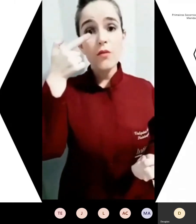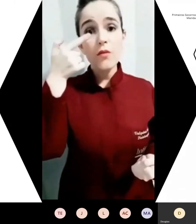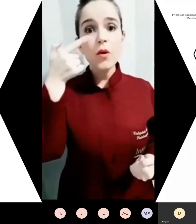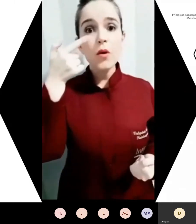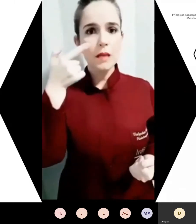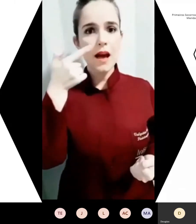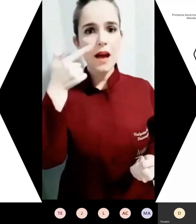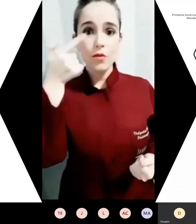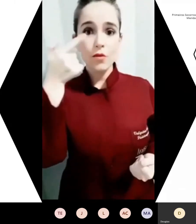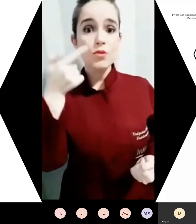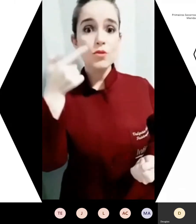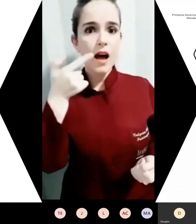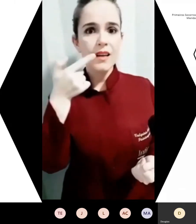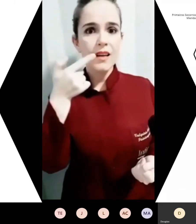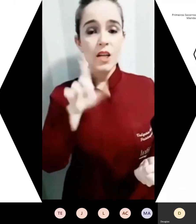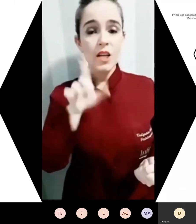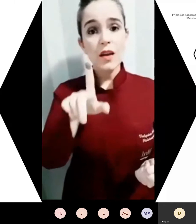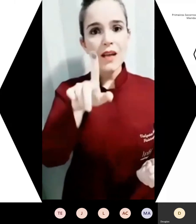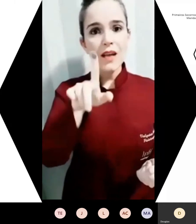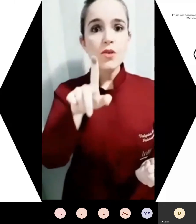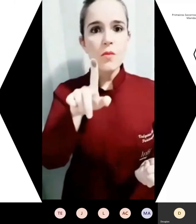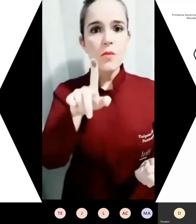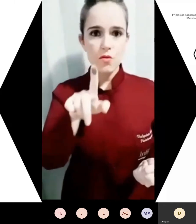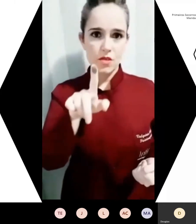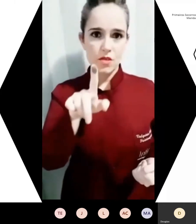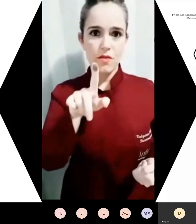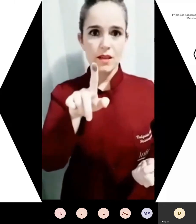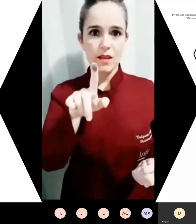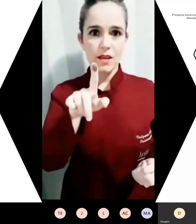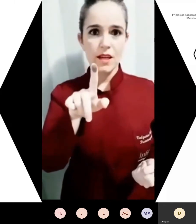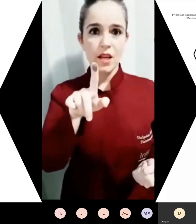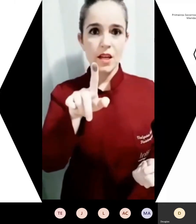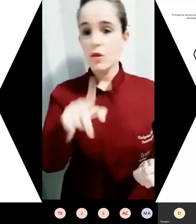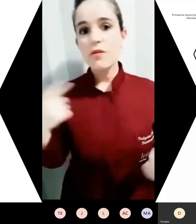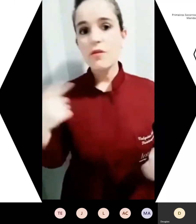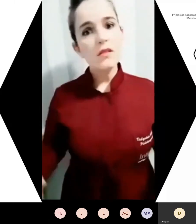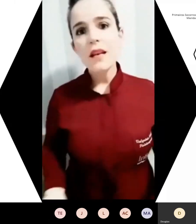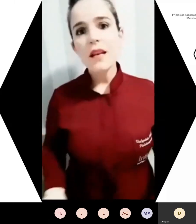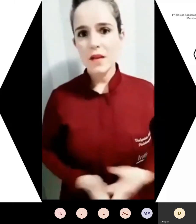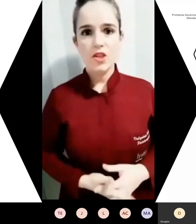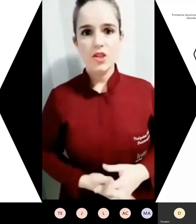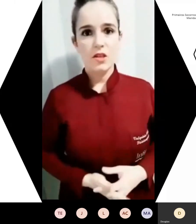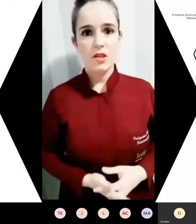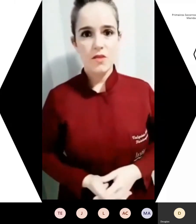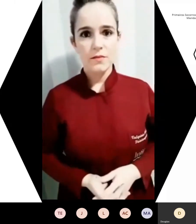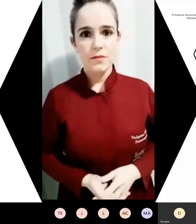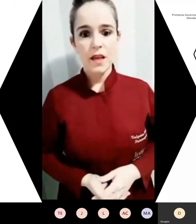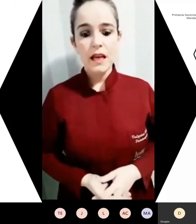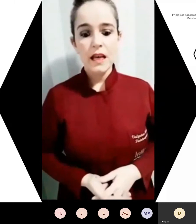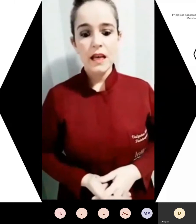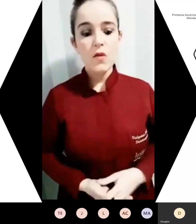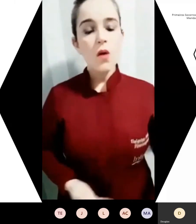meu olho, porque eu vou me contaminar, eu vou me sujar. Só que a sombra eu consigo ver. Só que o vírus, infelizmente, a gente não